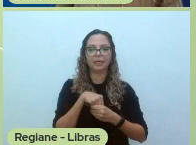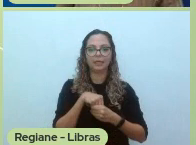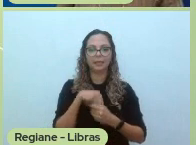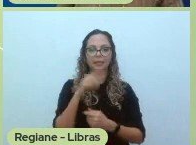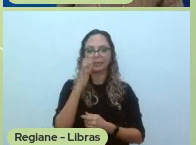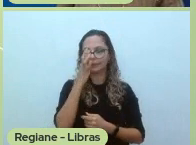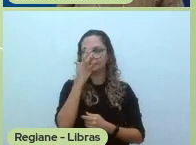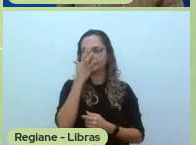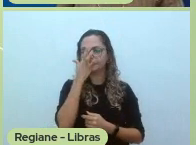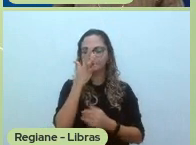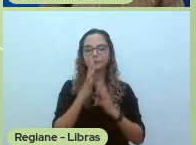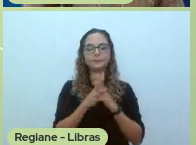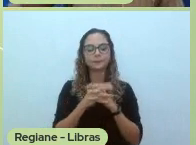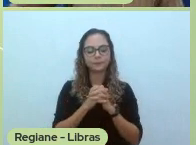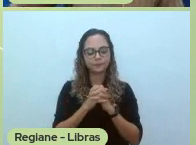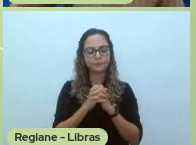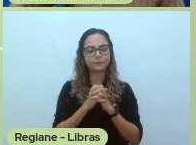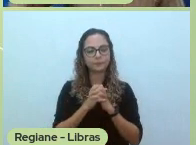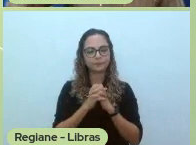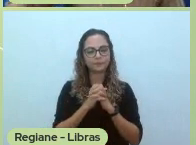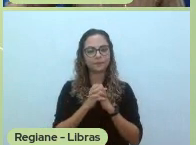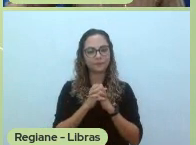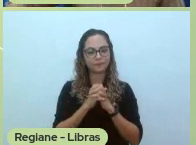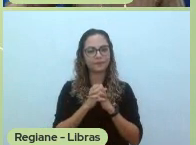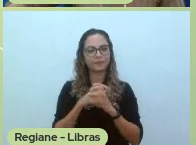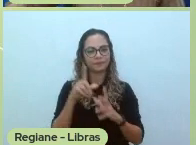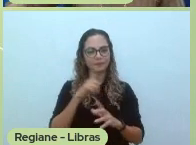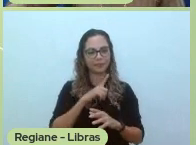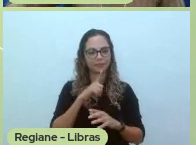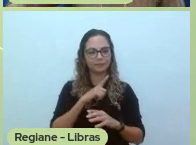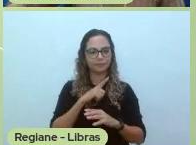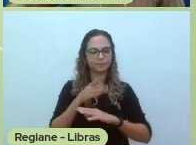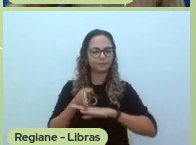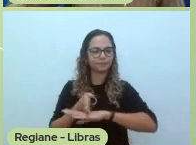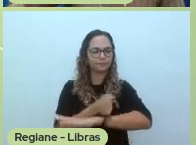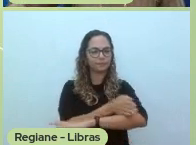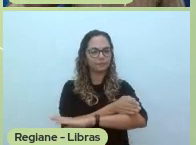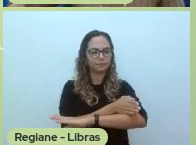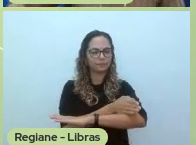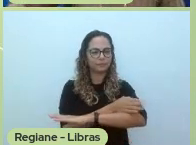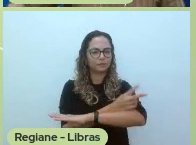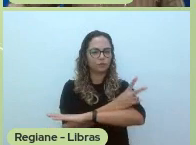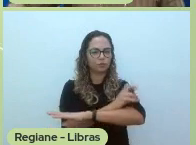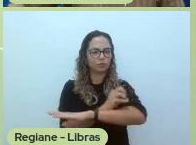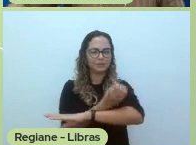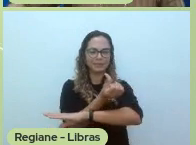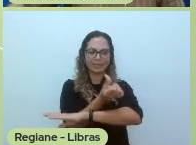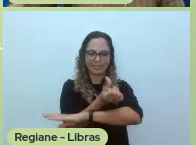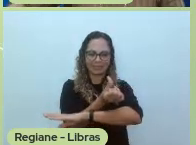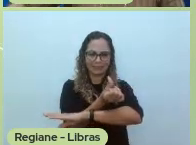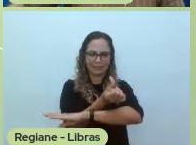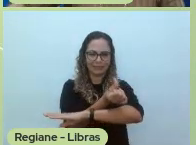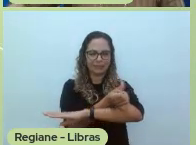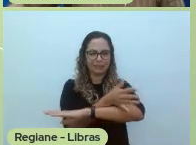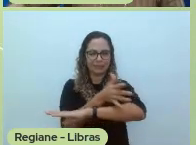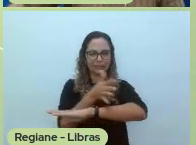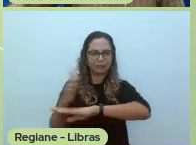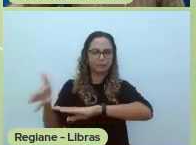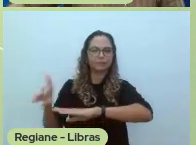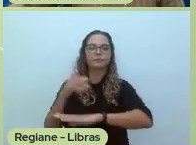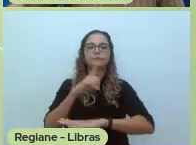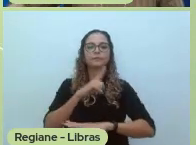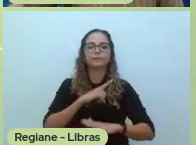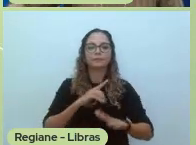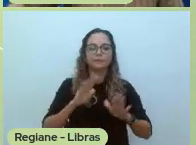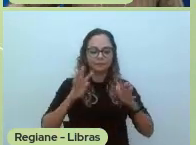a gente tem, desde 2000, a gente lançou em 2006, nessa companhia, um fórum